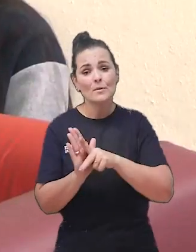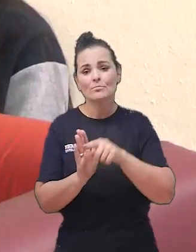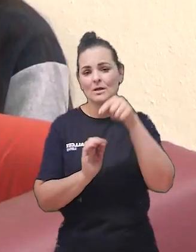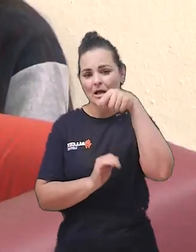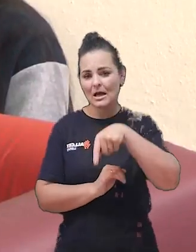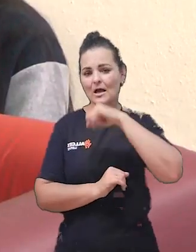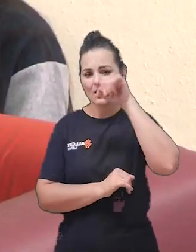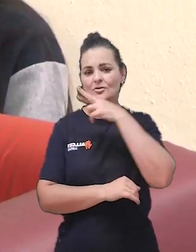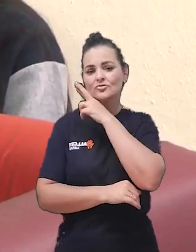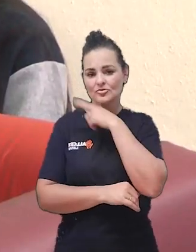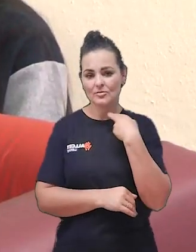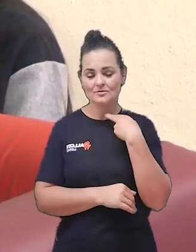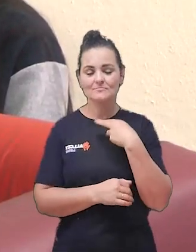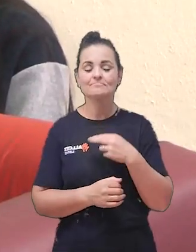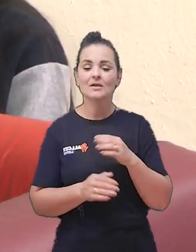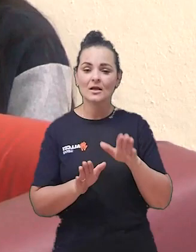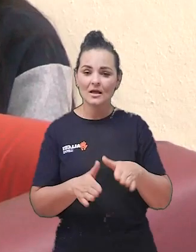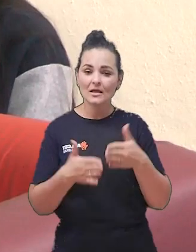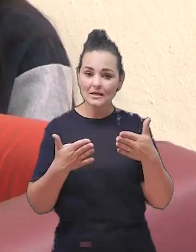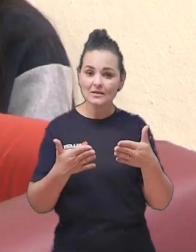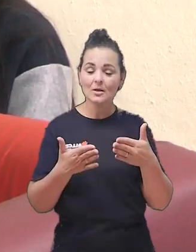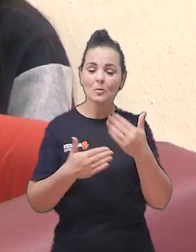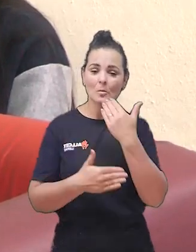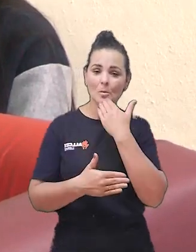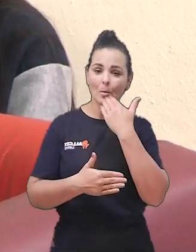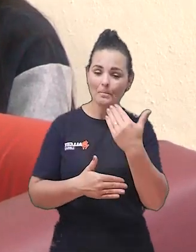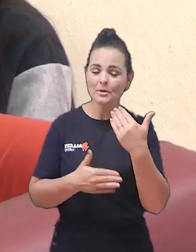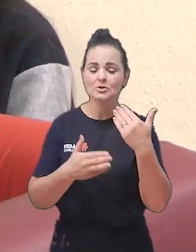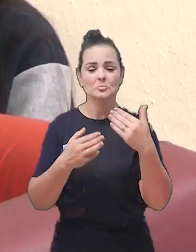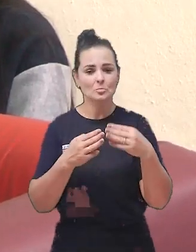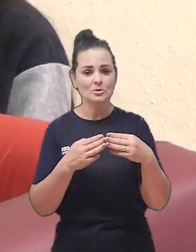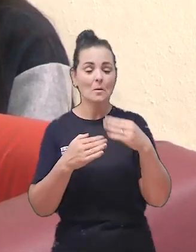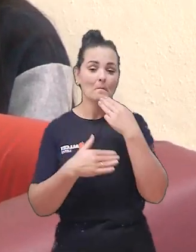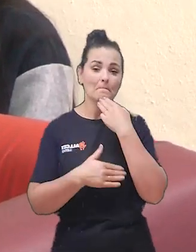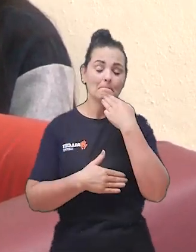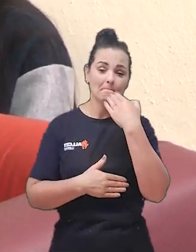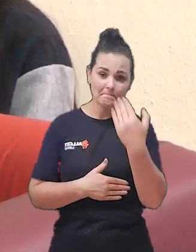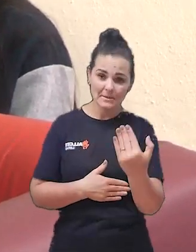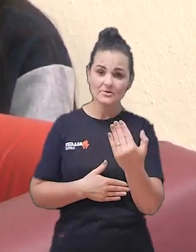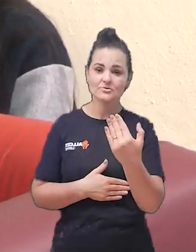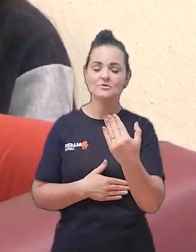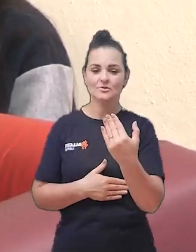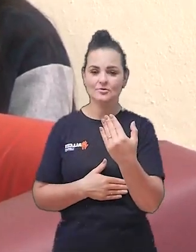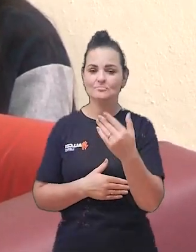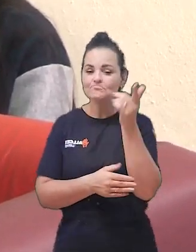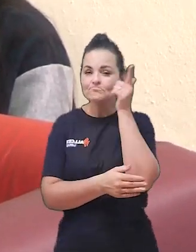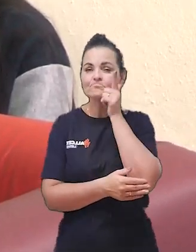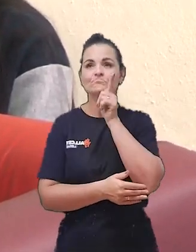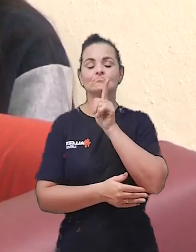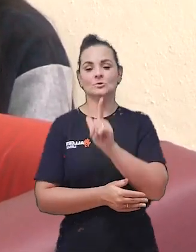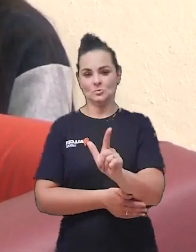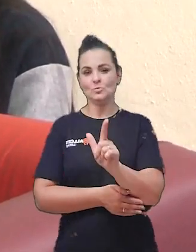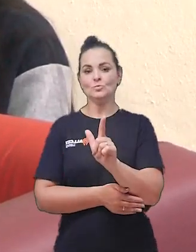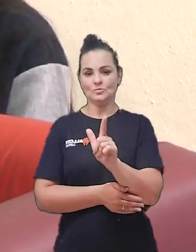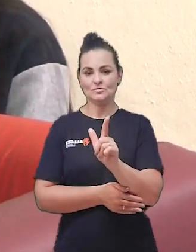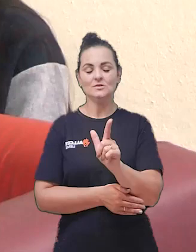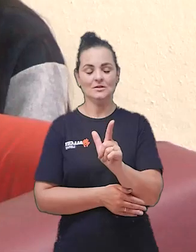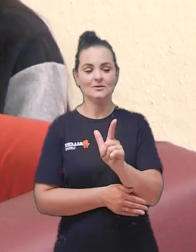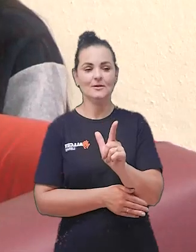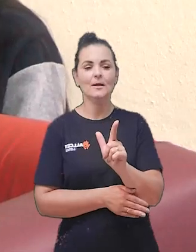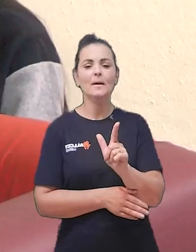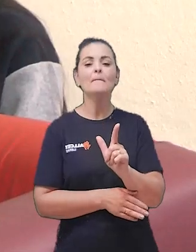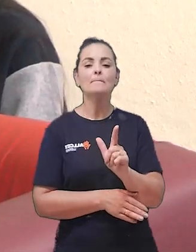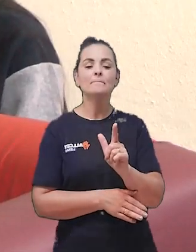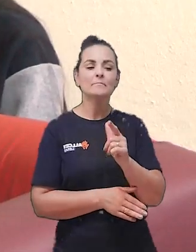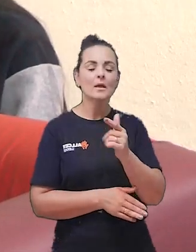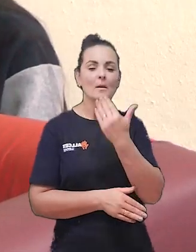acho que eu fiz uma moção, uma indicação, desculpe, para que a gente conseguisse, pedindo ao